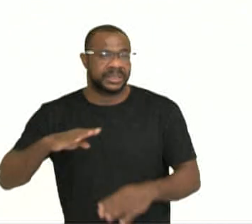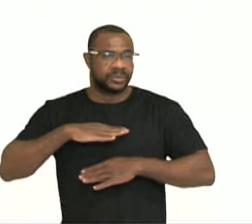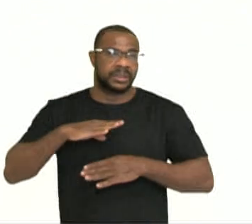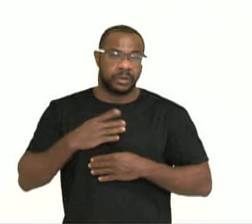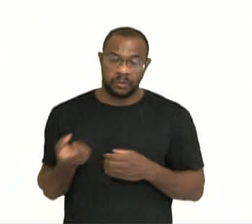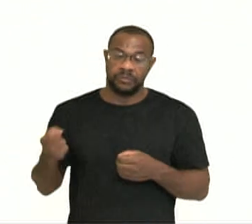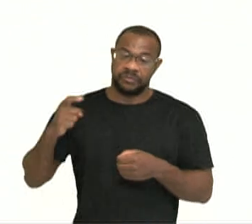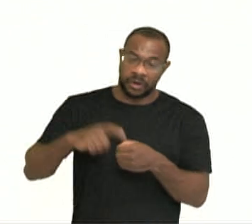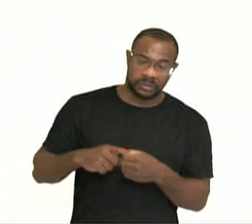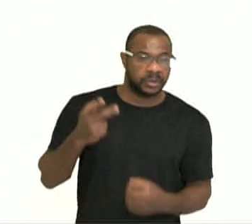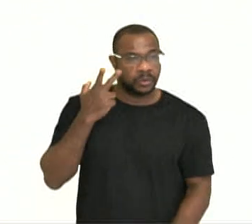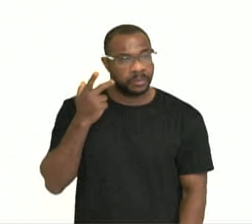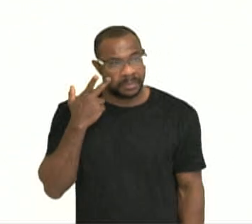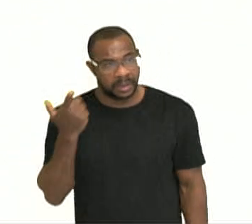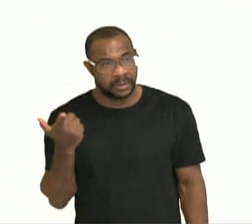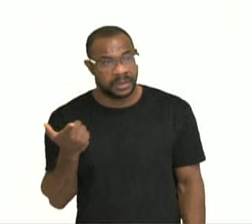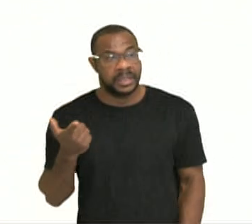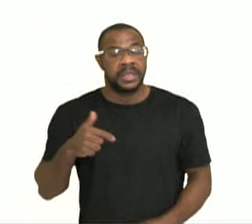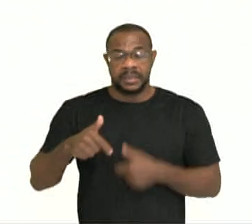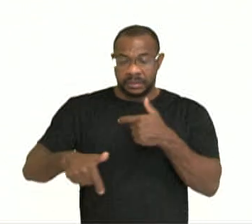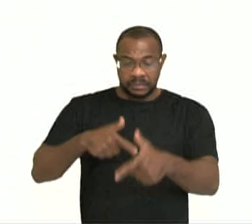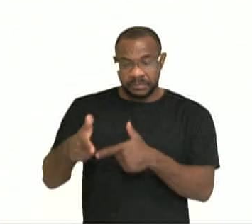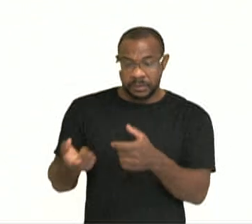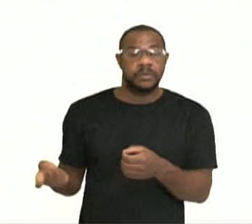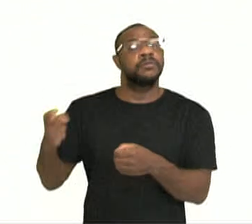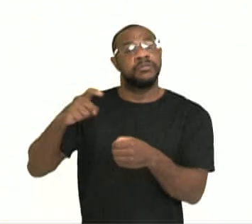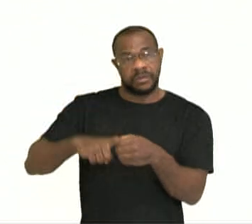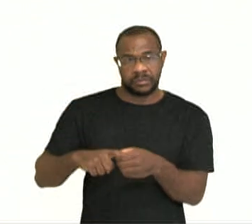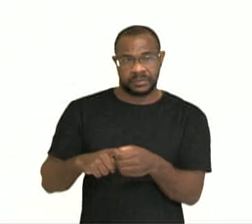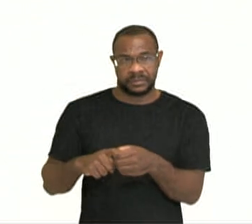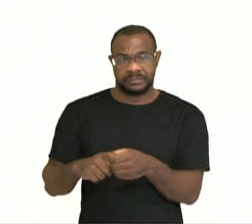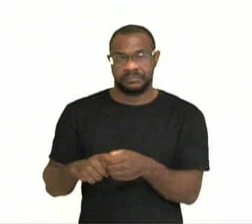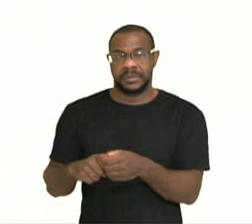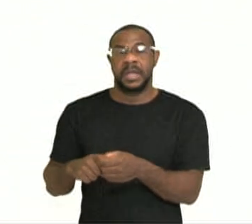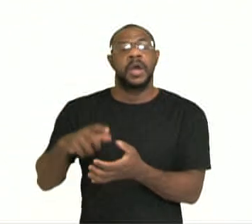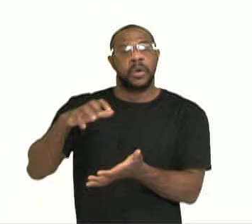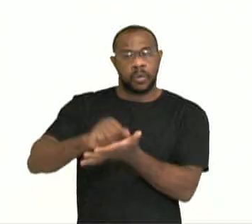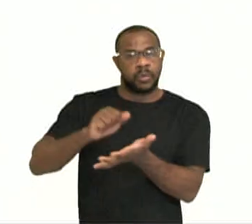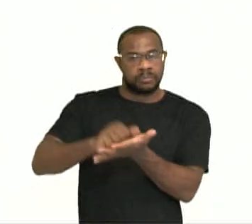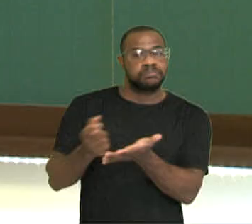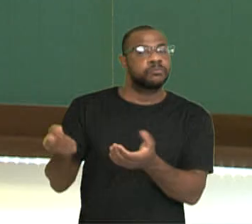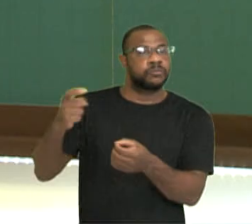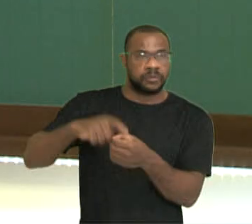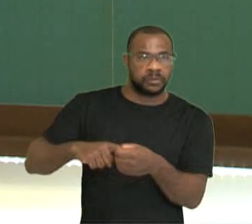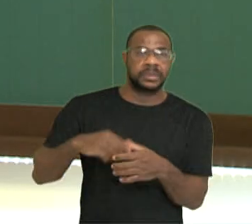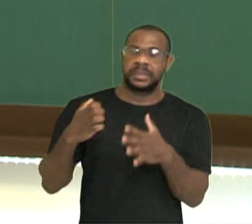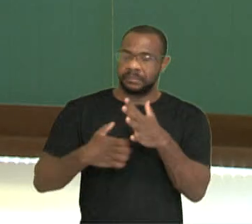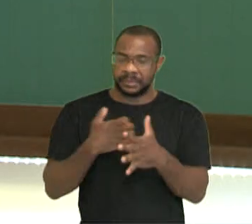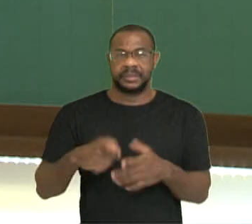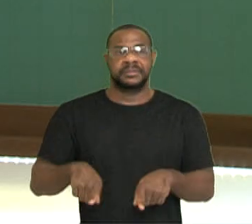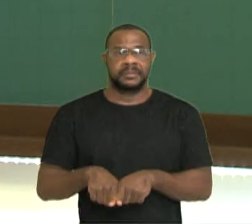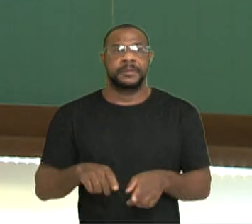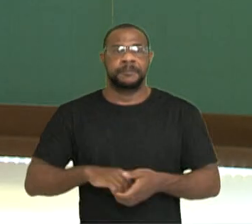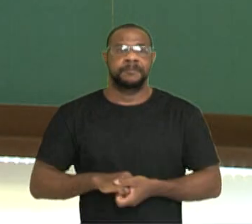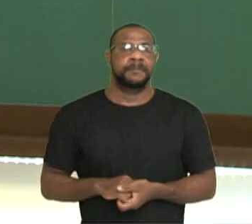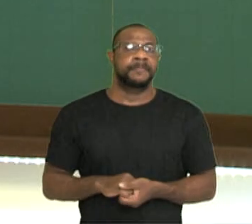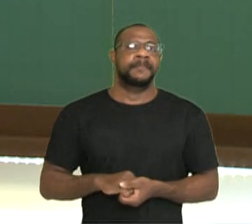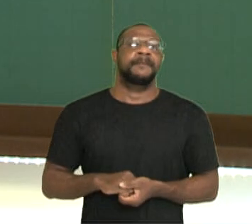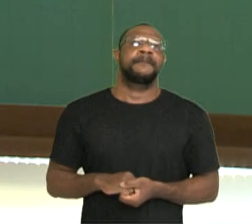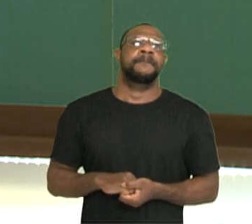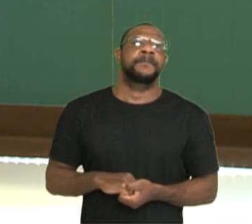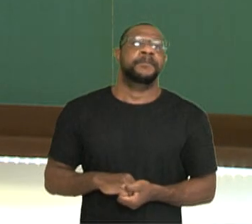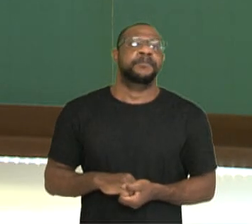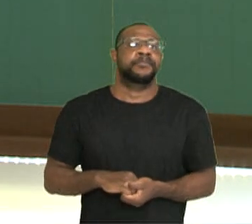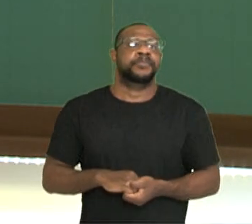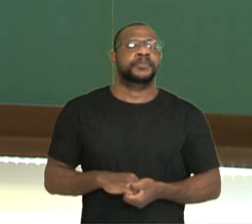retornar a uma normalidade, esses empregos serão retomados também. Então, a diferença bem interessante ali, certo, pessoal? E